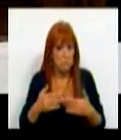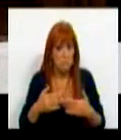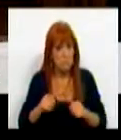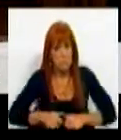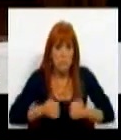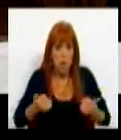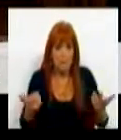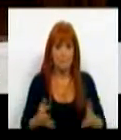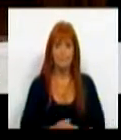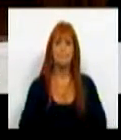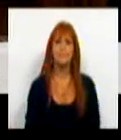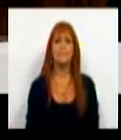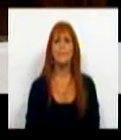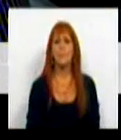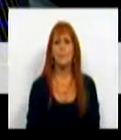ter corrido melhor.